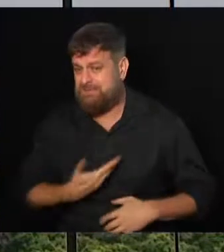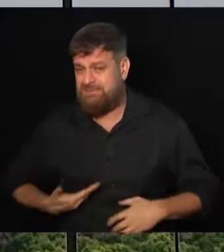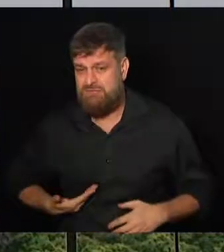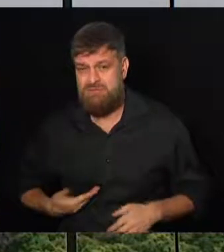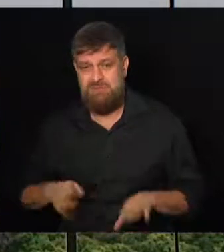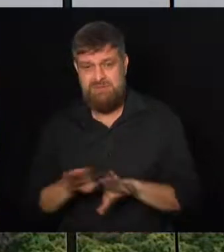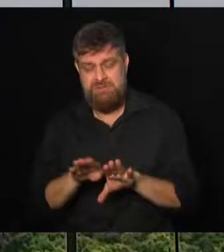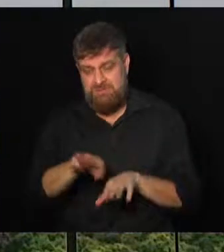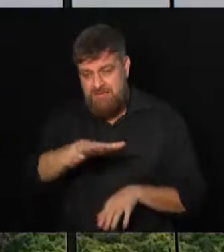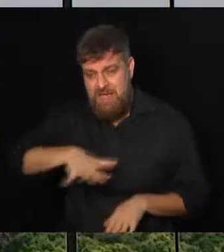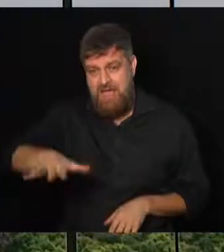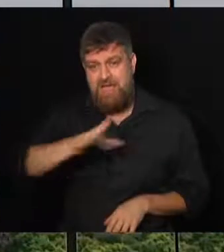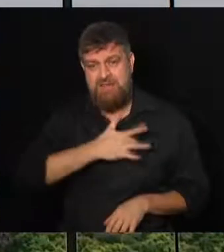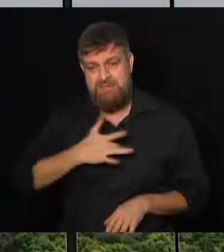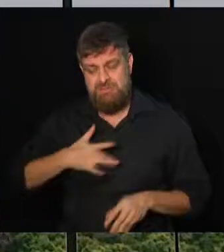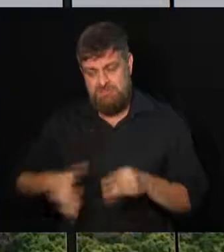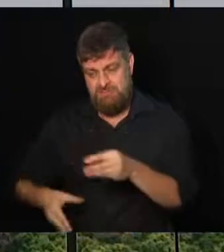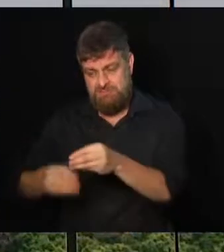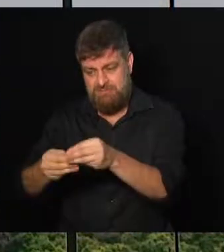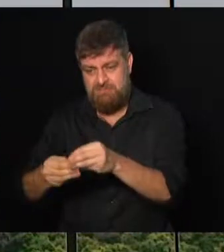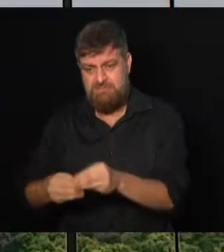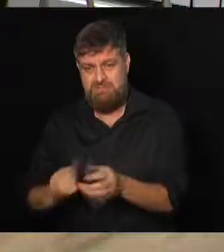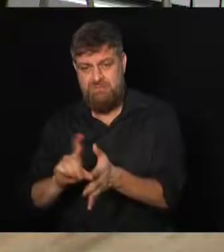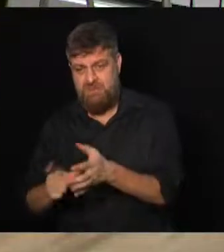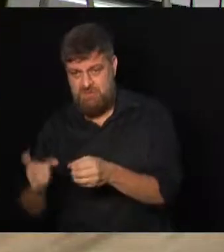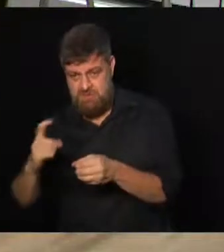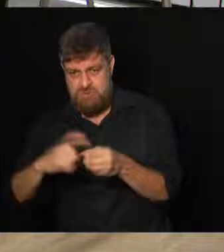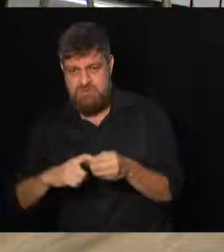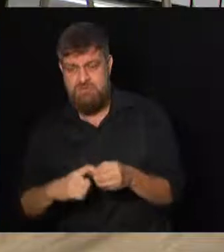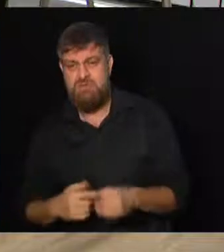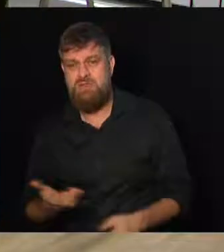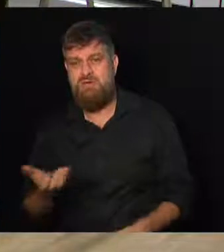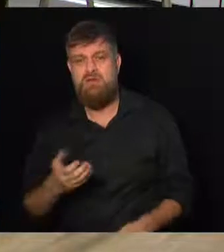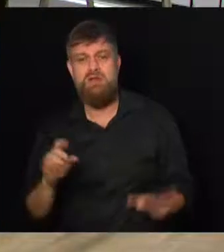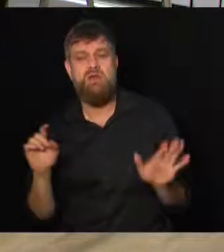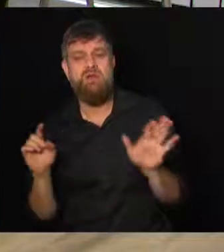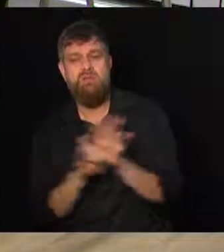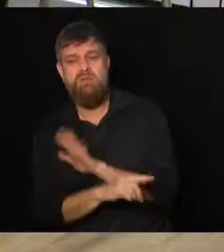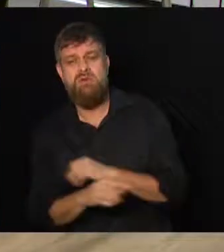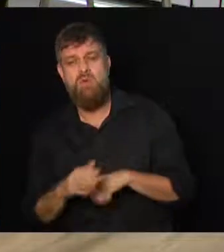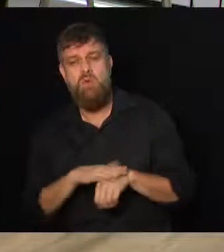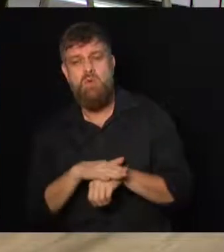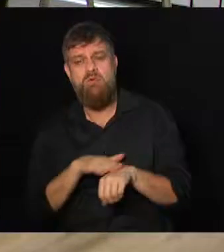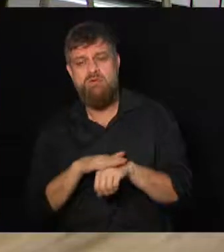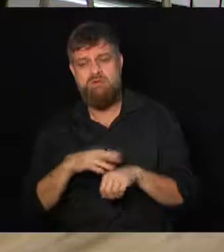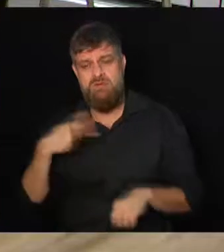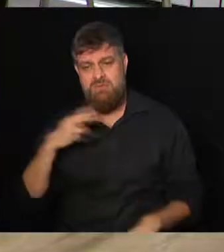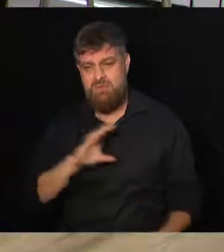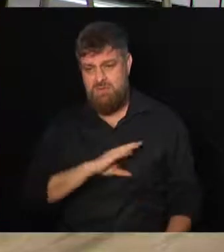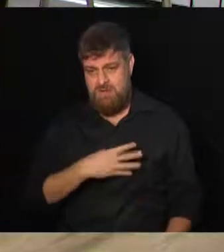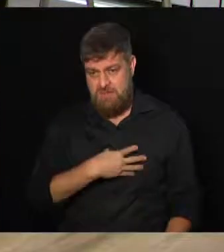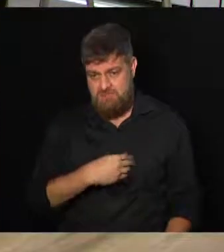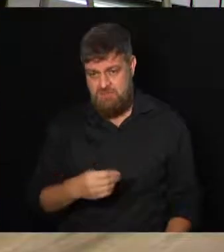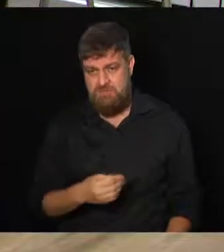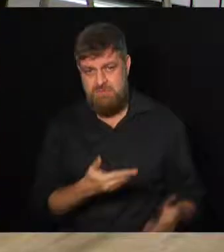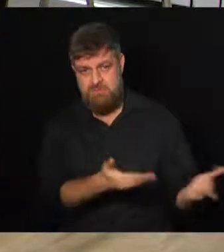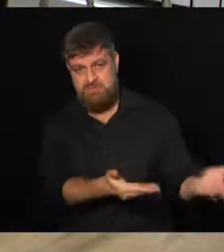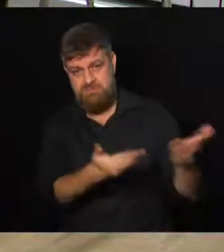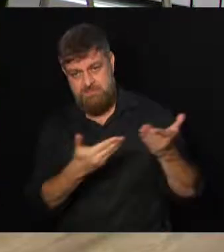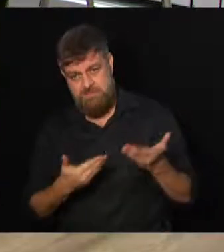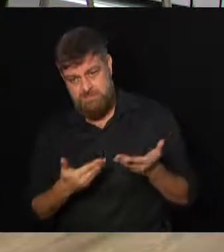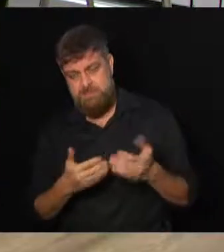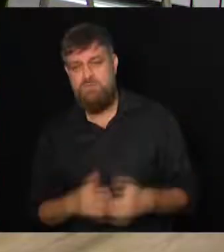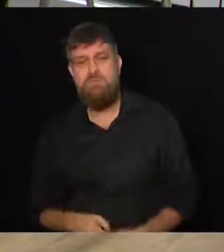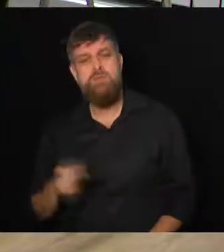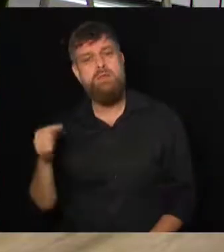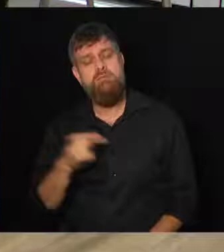saúde suplementar. Tá certo, daqui a pouco a gente volta a se falar, porque agora nós vamos conversar com o vereador Campos Filho. Vereador, seja bem-vindo. Obrigado. O